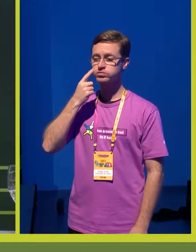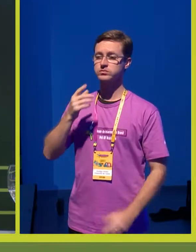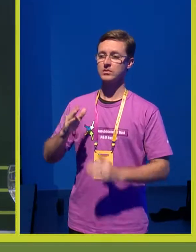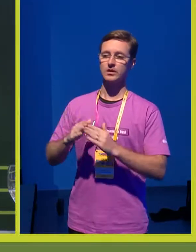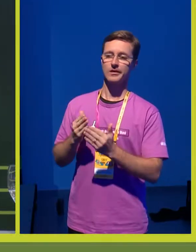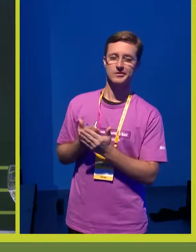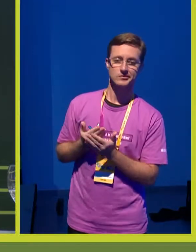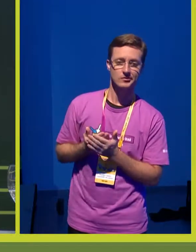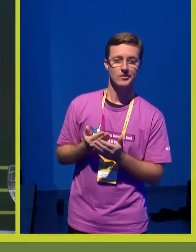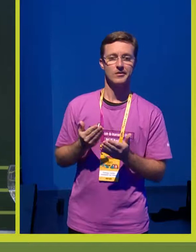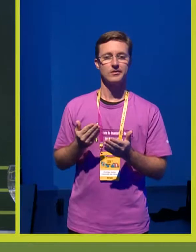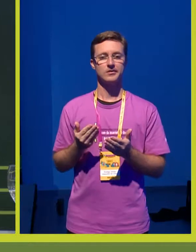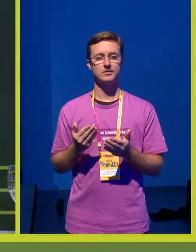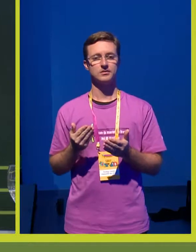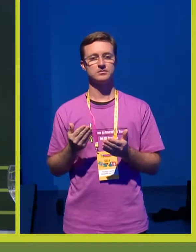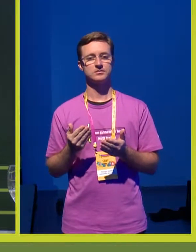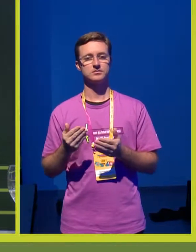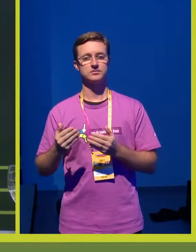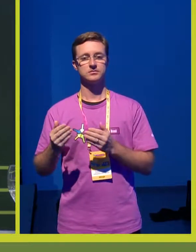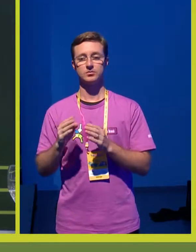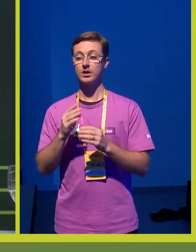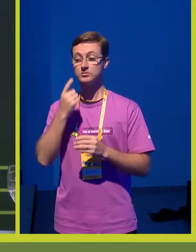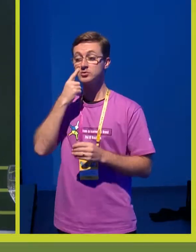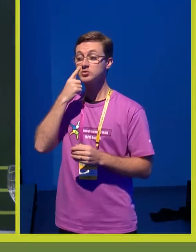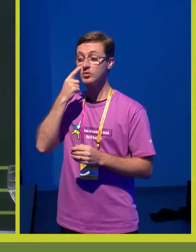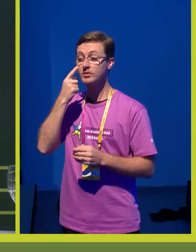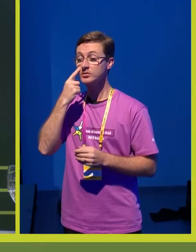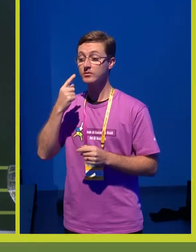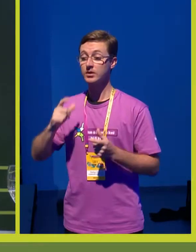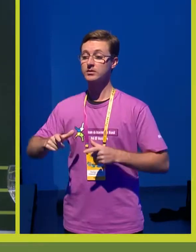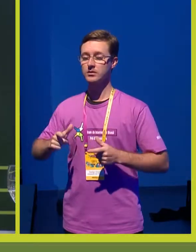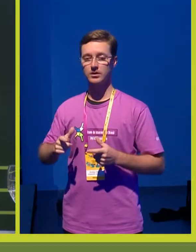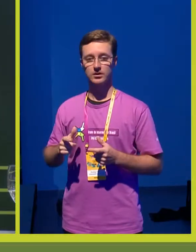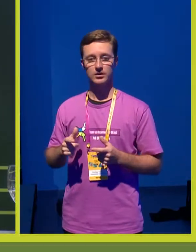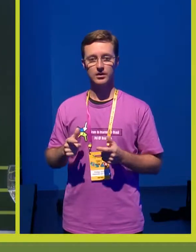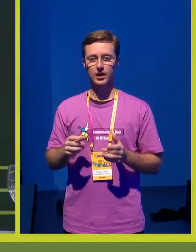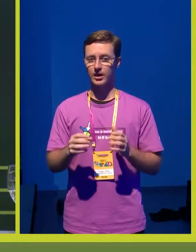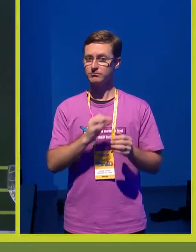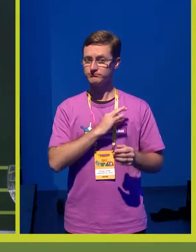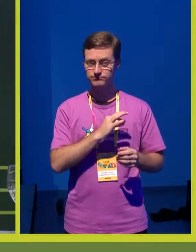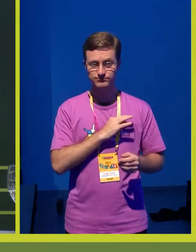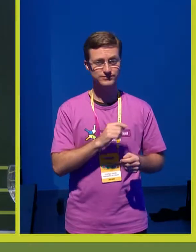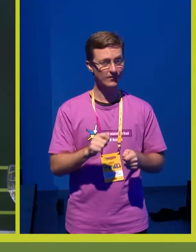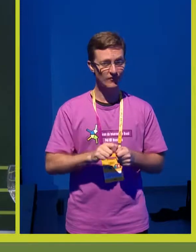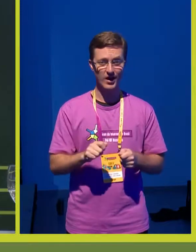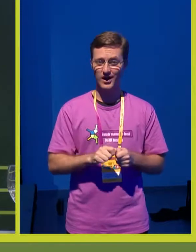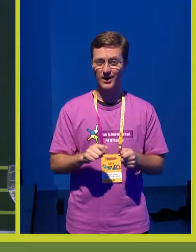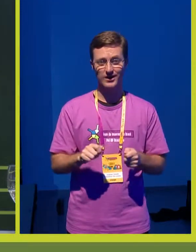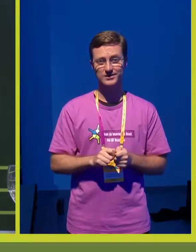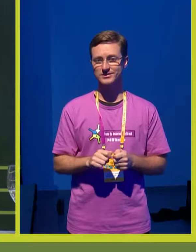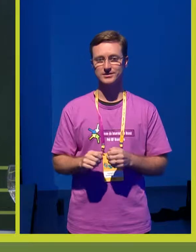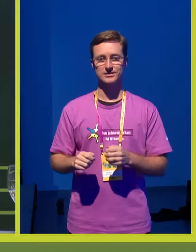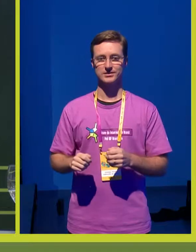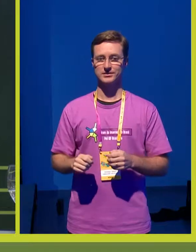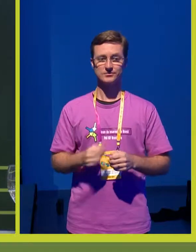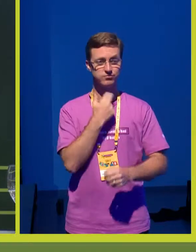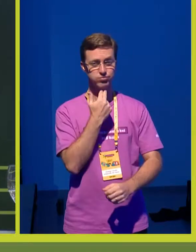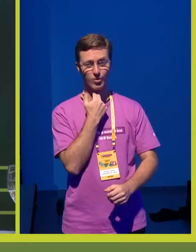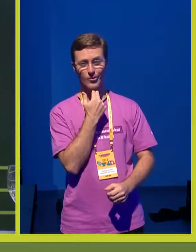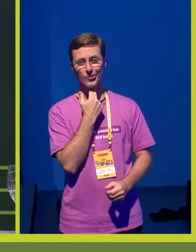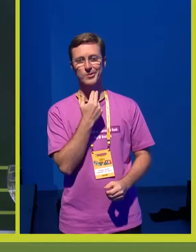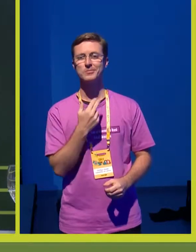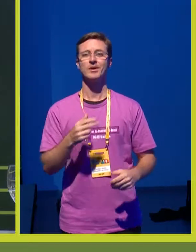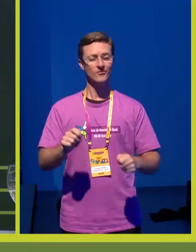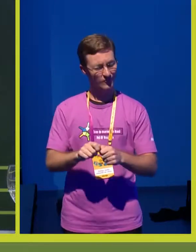da escola estou vindo do bar deixa eu ver seu celular por isso faz isso não deveria fazer